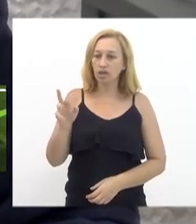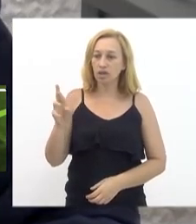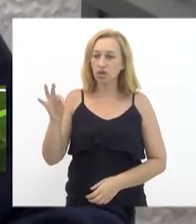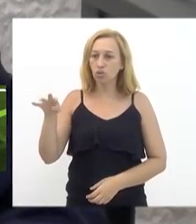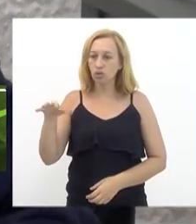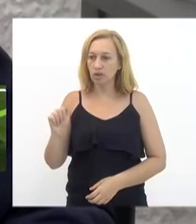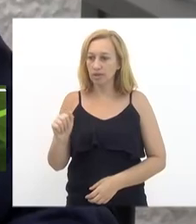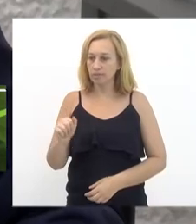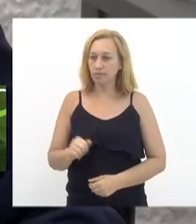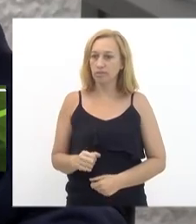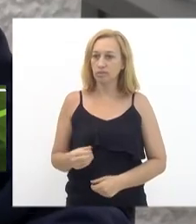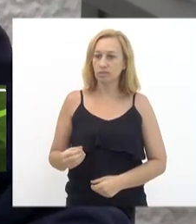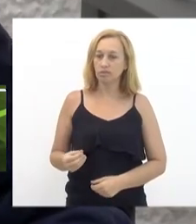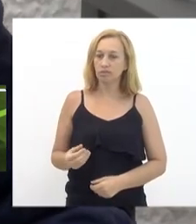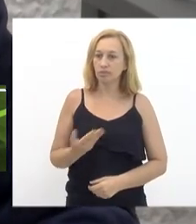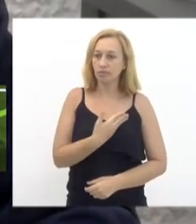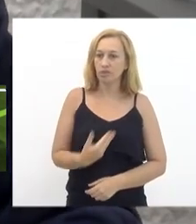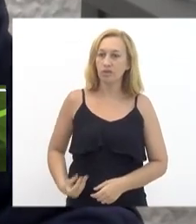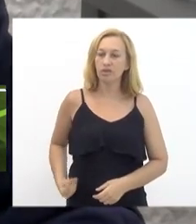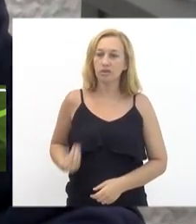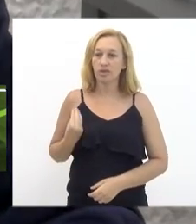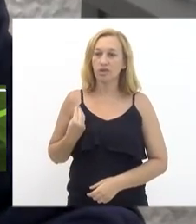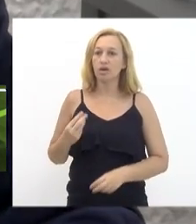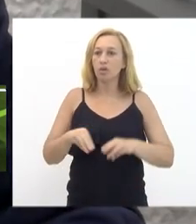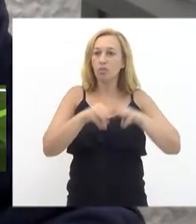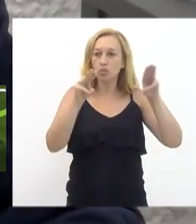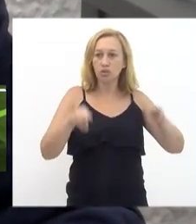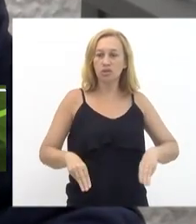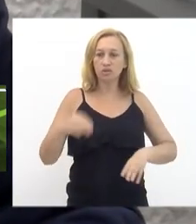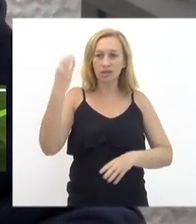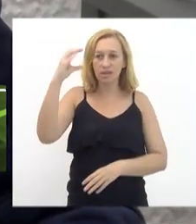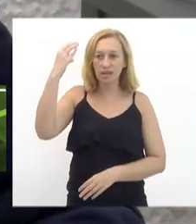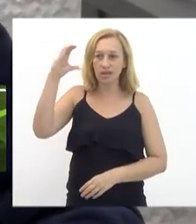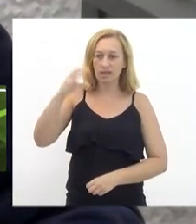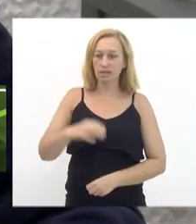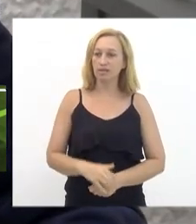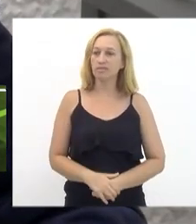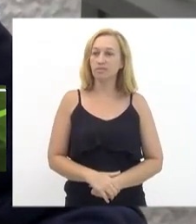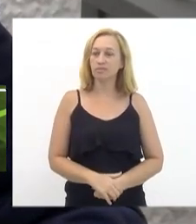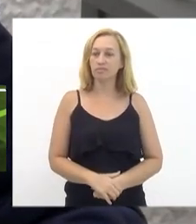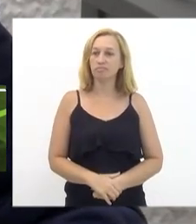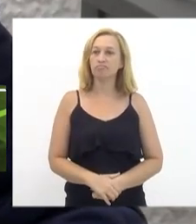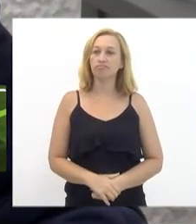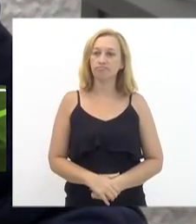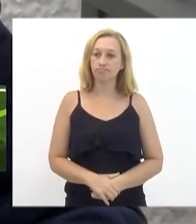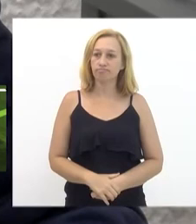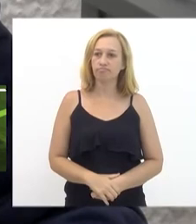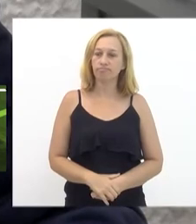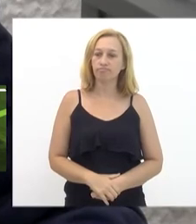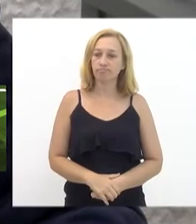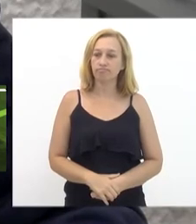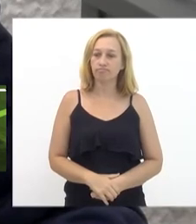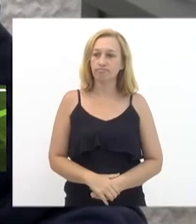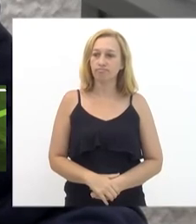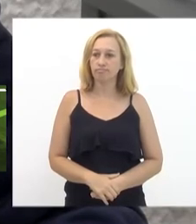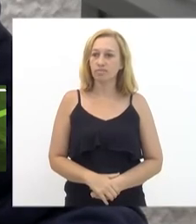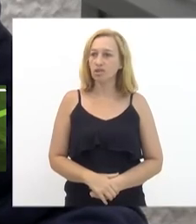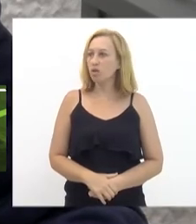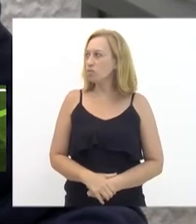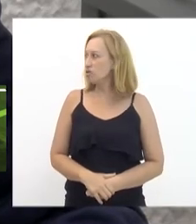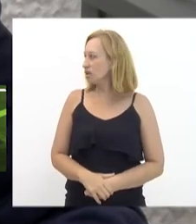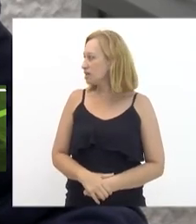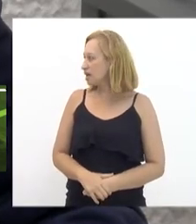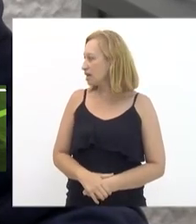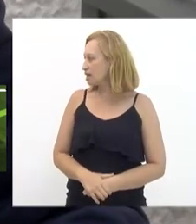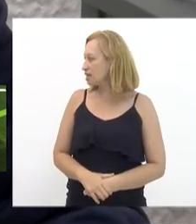no governo presente Museu da ciência Ah deve tá publicado tá publicado